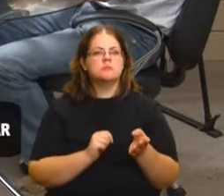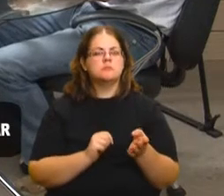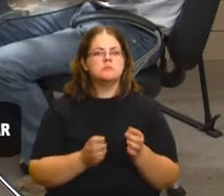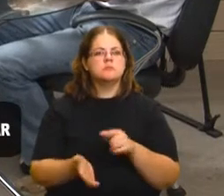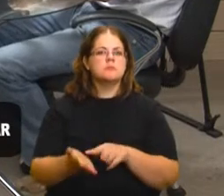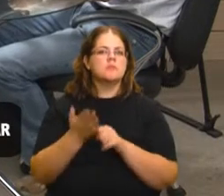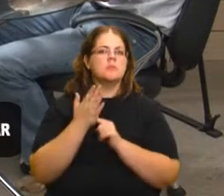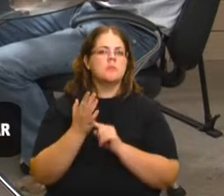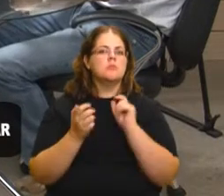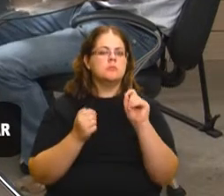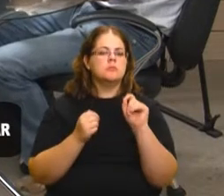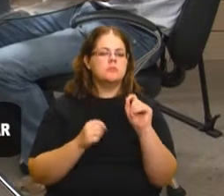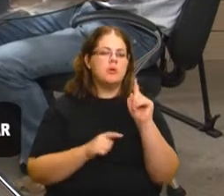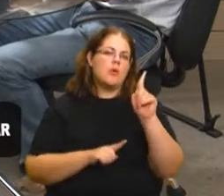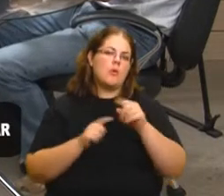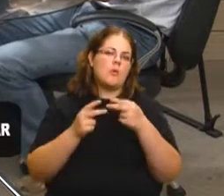alguma